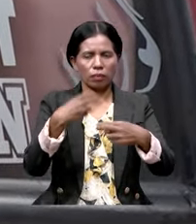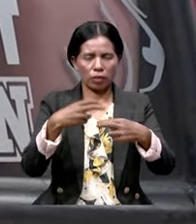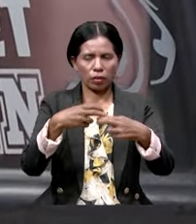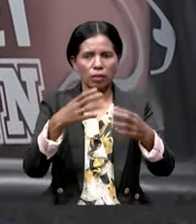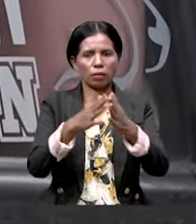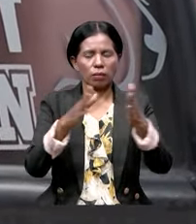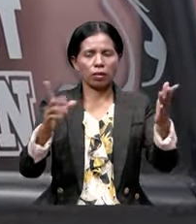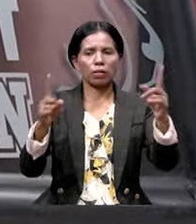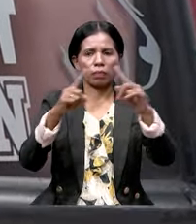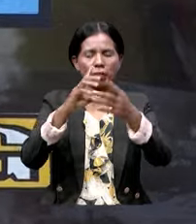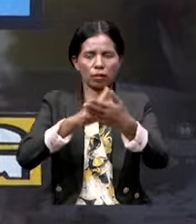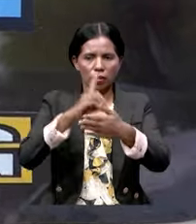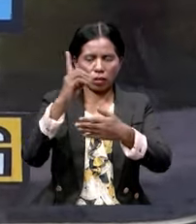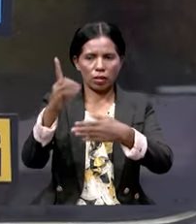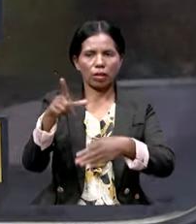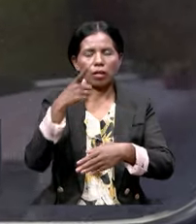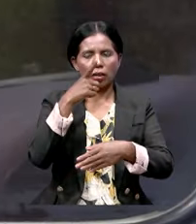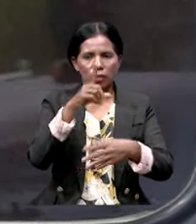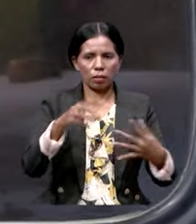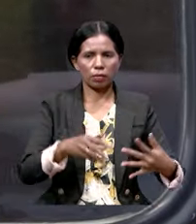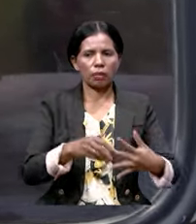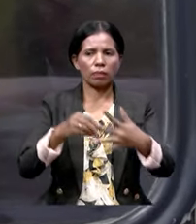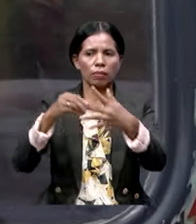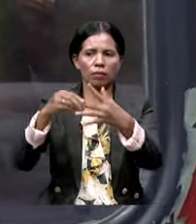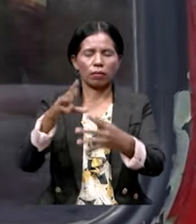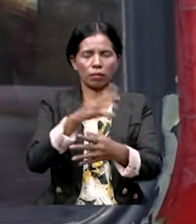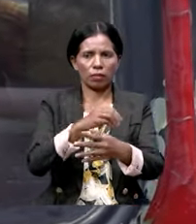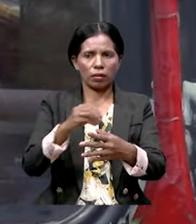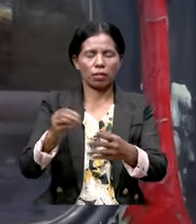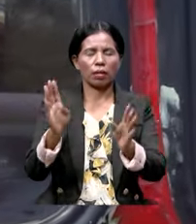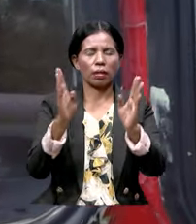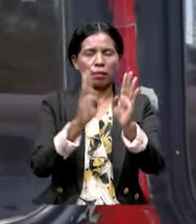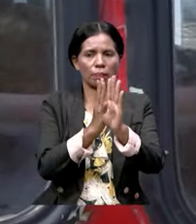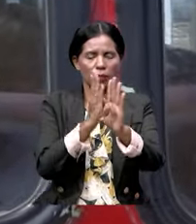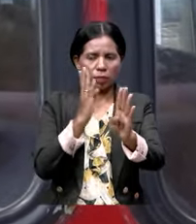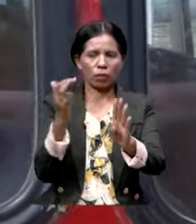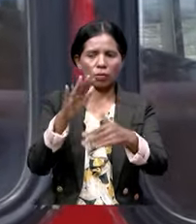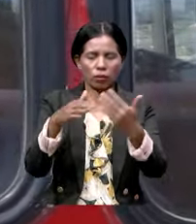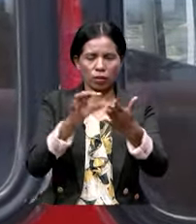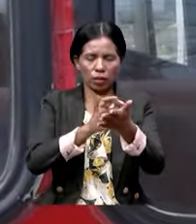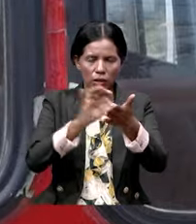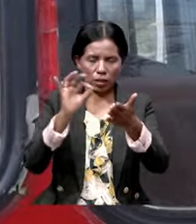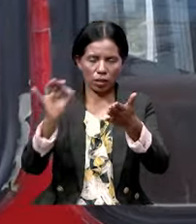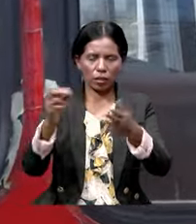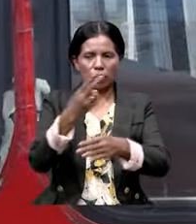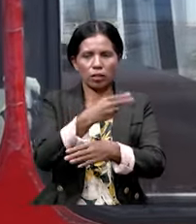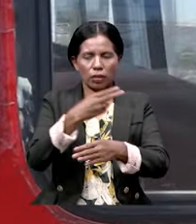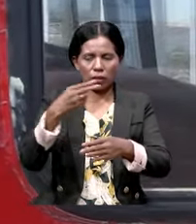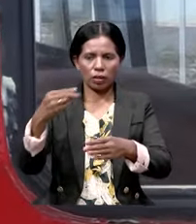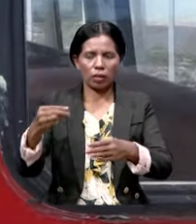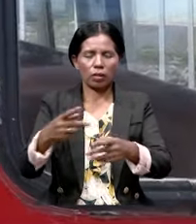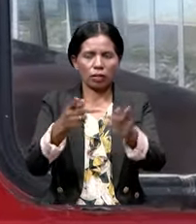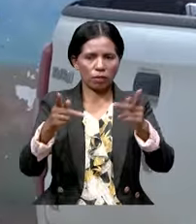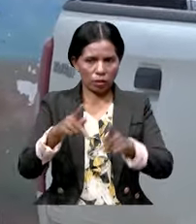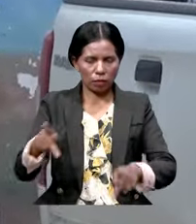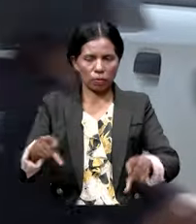ba desenvolvimento lian oficial. Maioria ia Timor, microlete ho angunan Sira, hakerek ho lian Indonesia no espaço